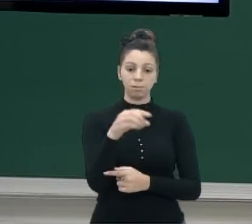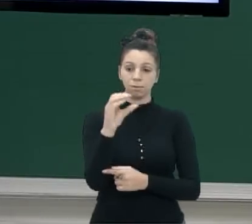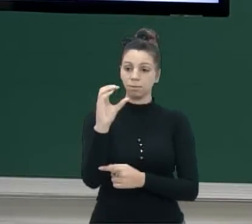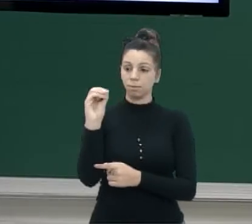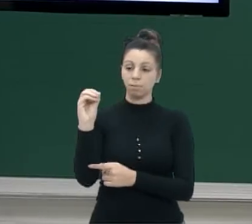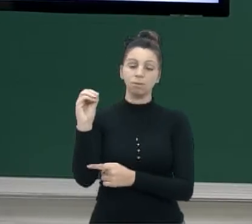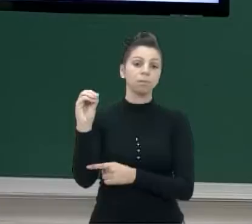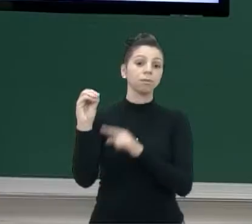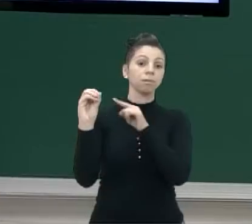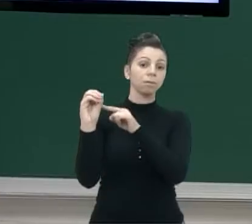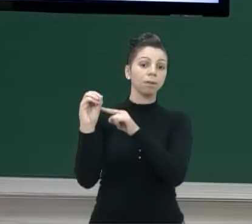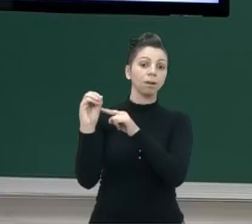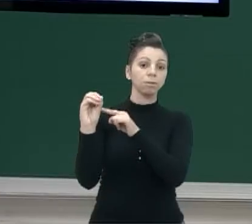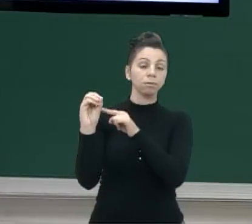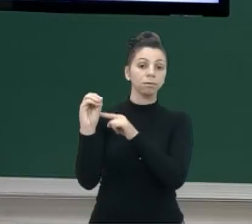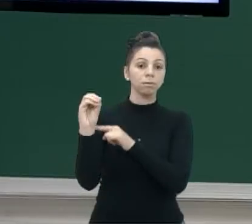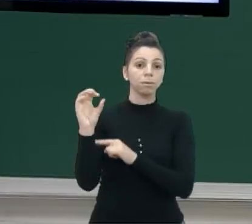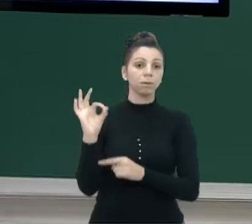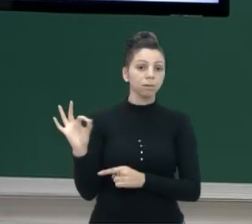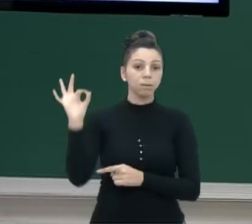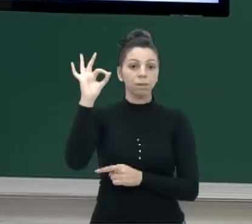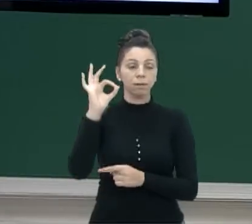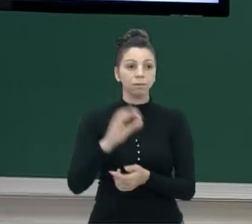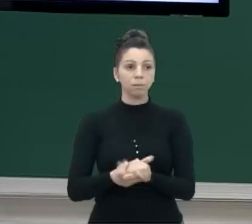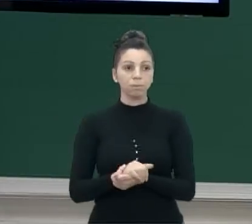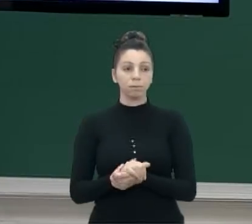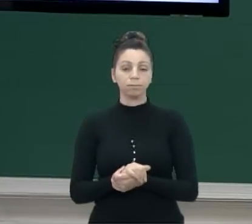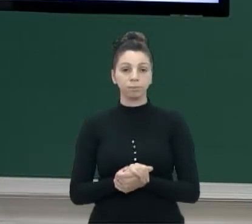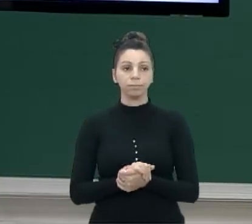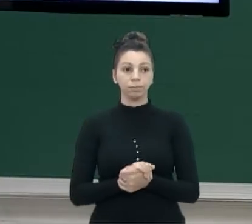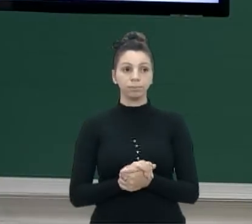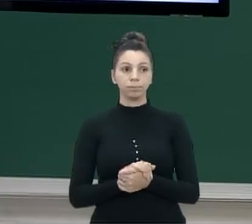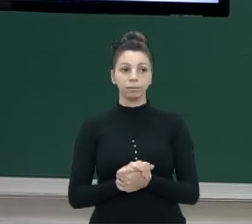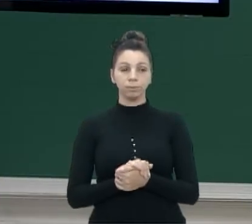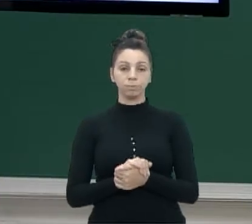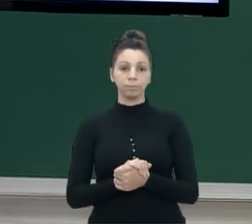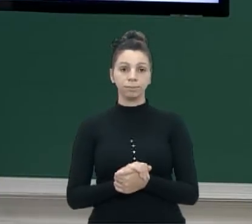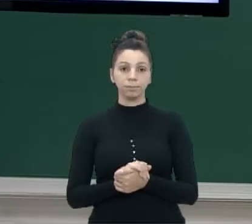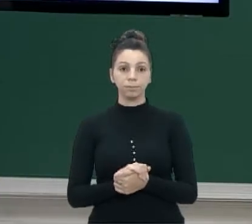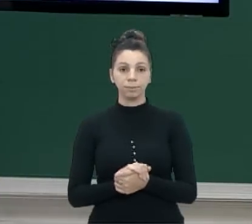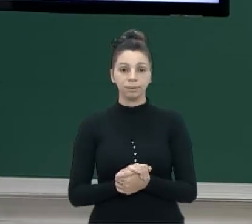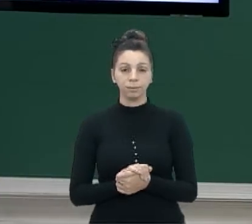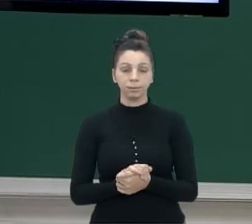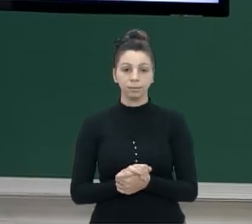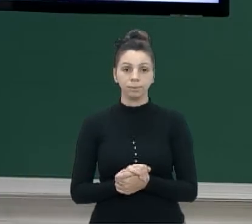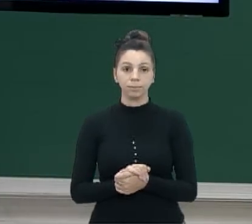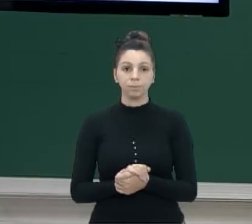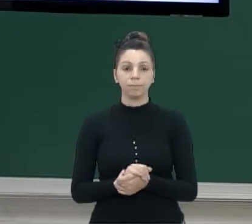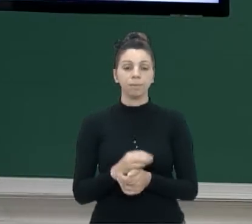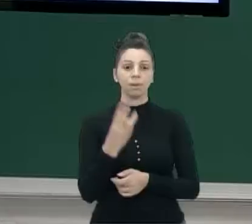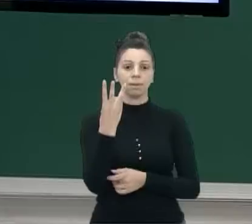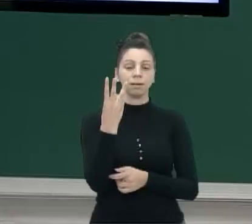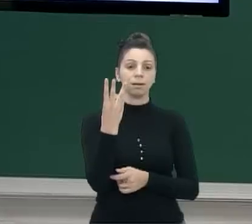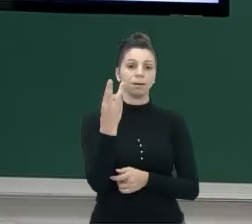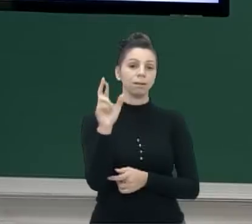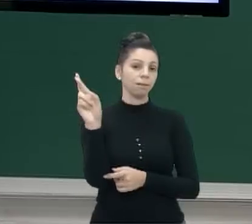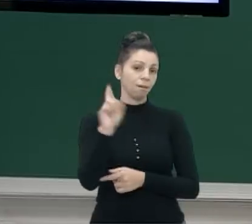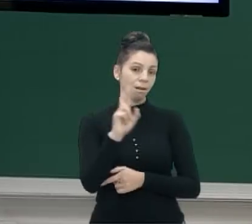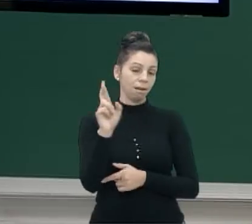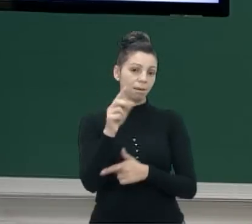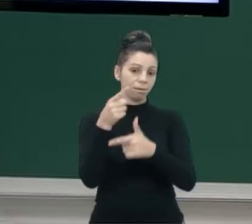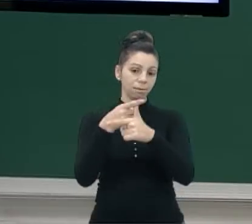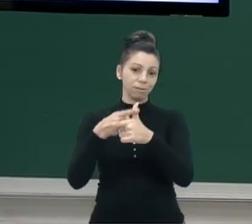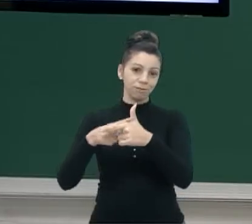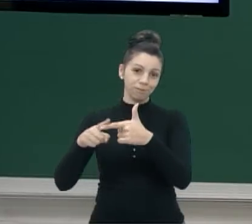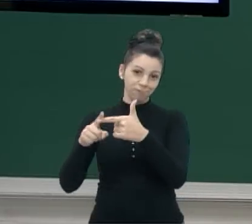R$3,00. Ah, então eu já vou pôr aqui os meus R$3. R$3 dividido por 16. Já sei que não vai